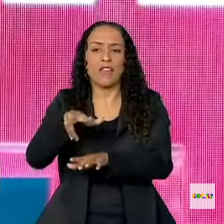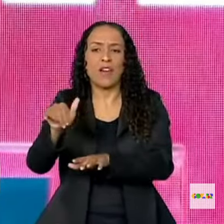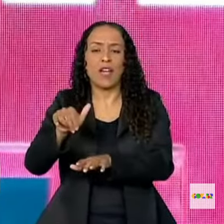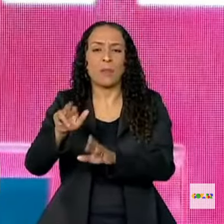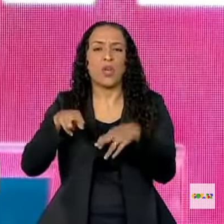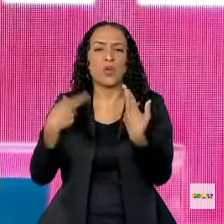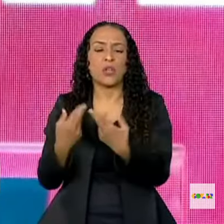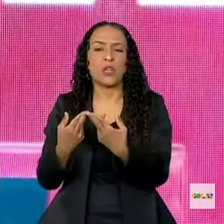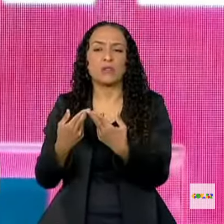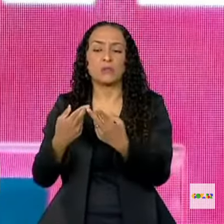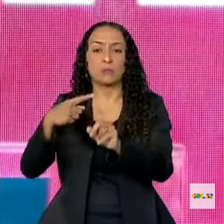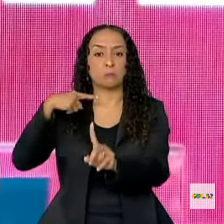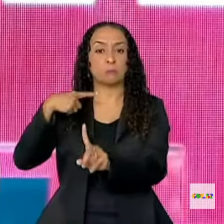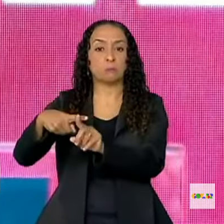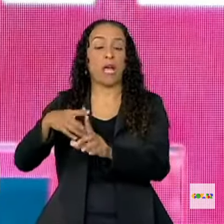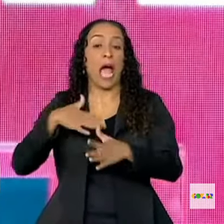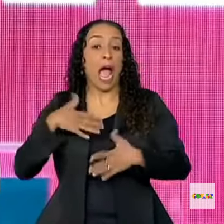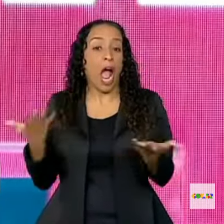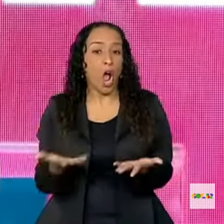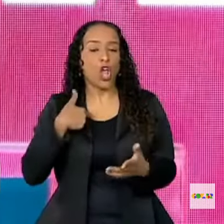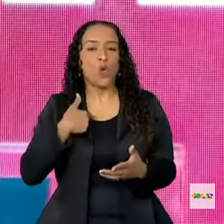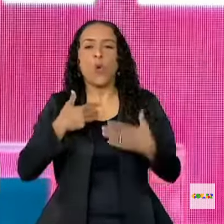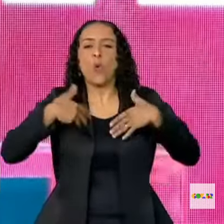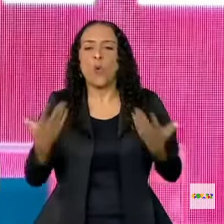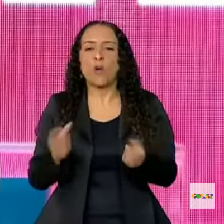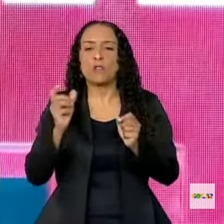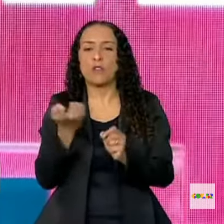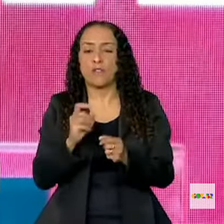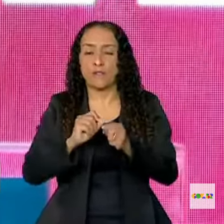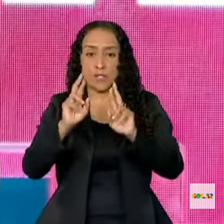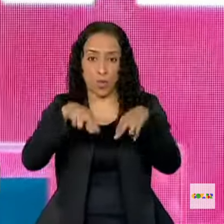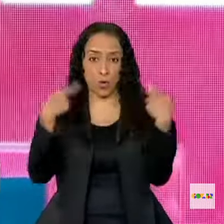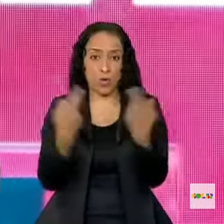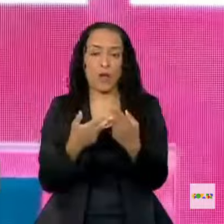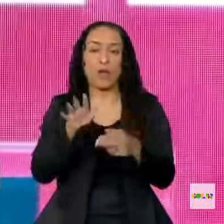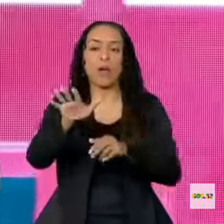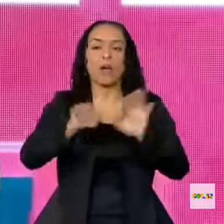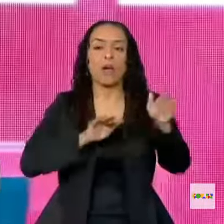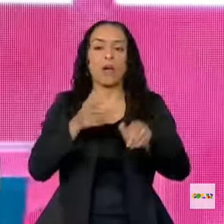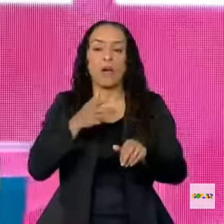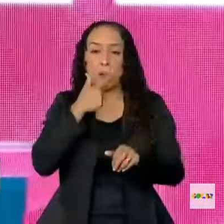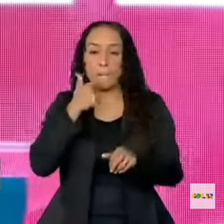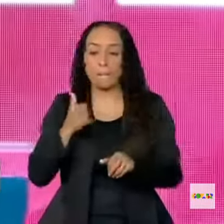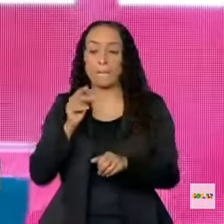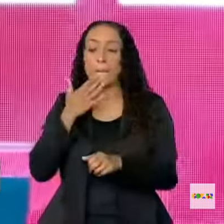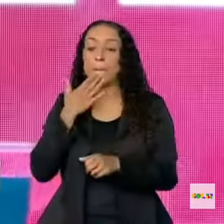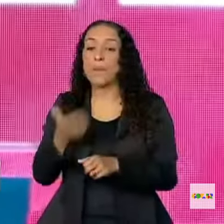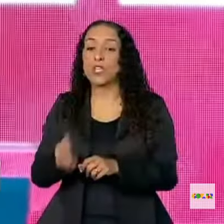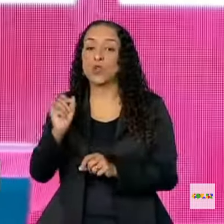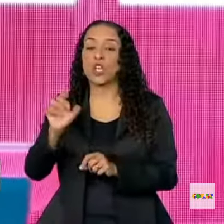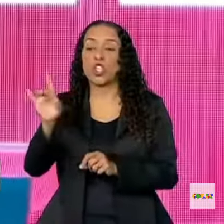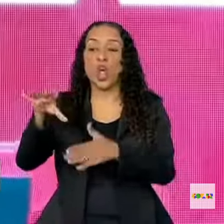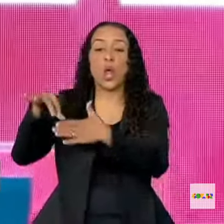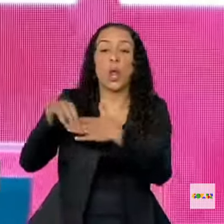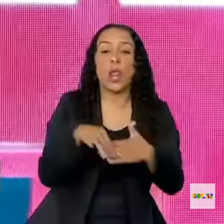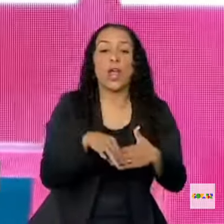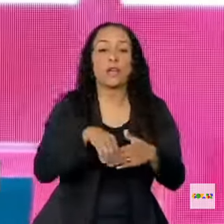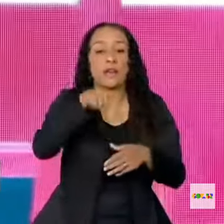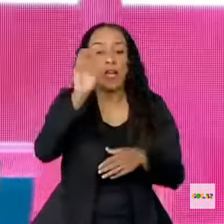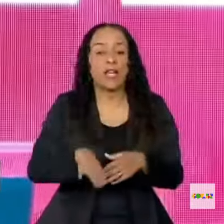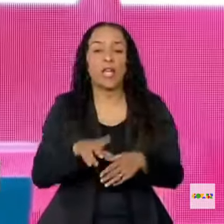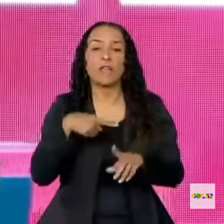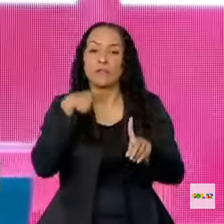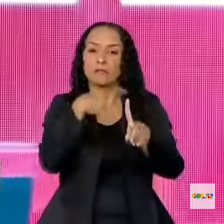uma reunião otimista eu agora quando eu quero fazer reunião eu peço pro meu pessoal só Leve quem